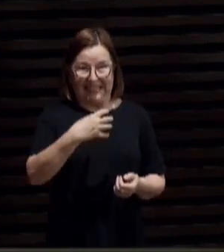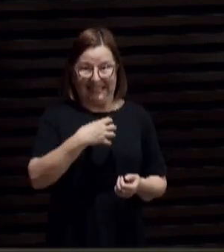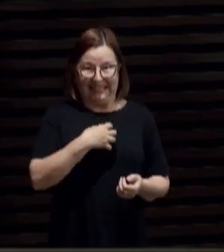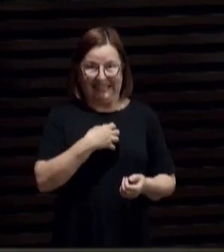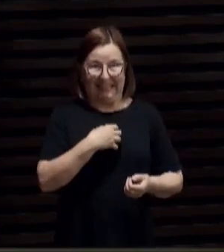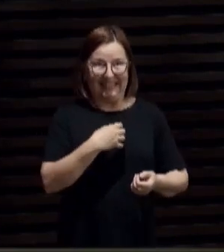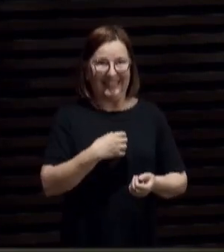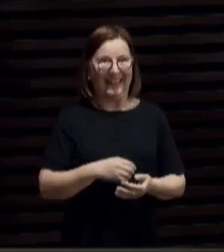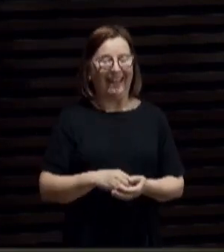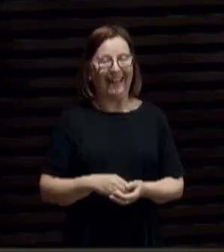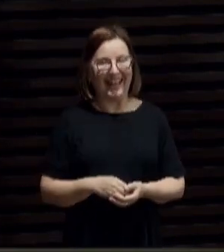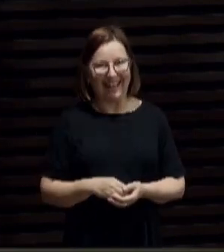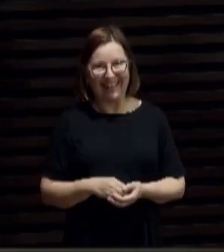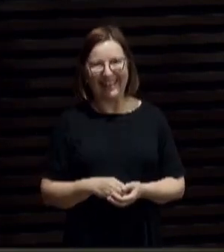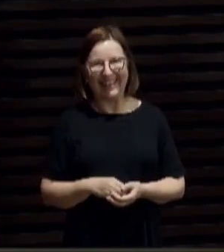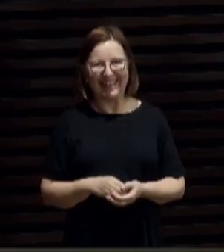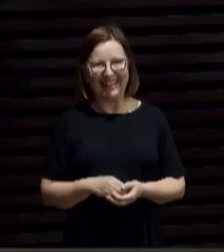sensação de